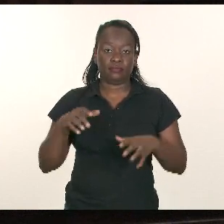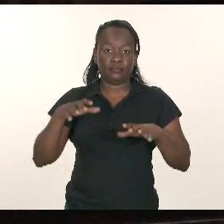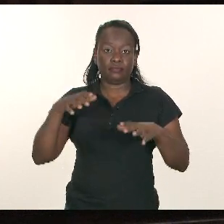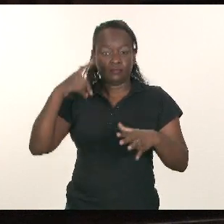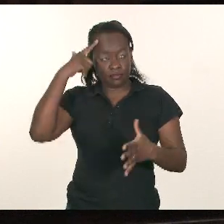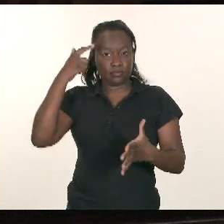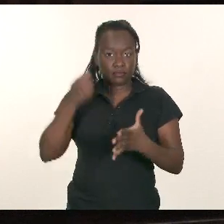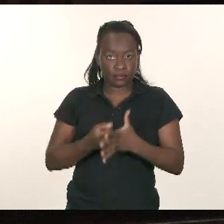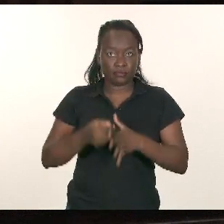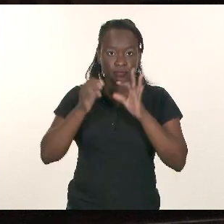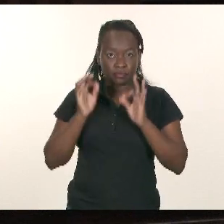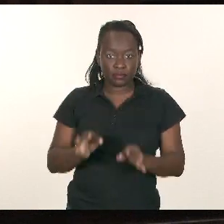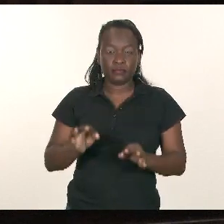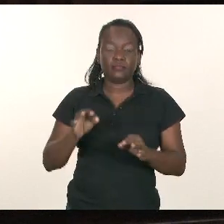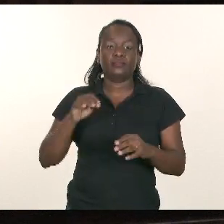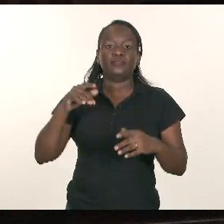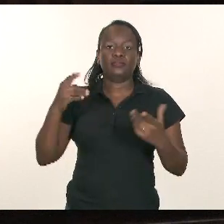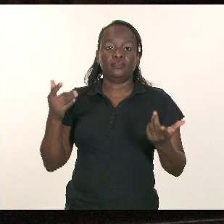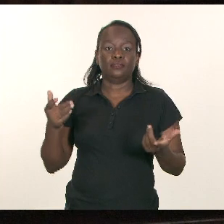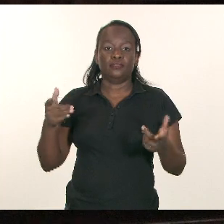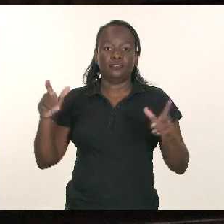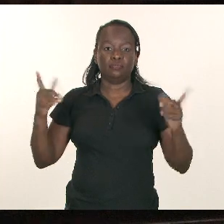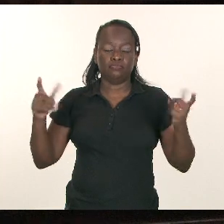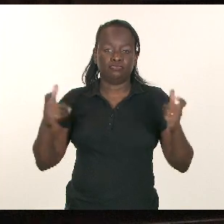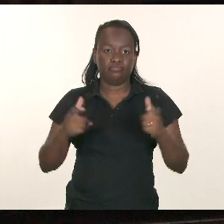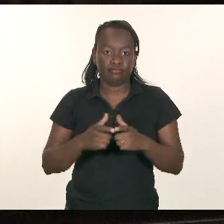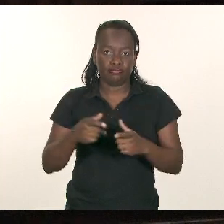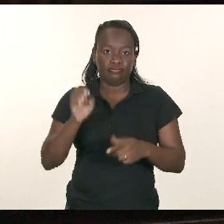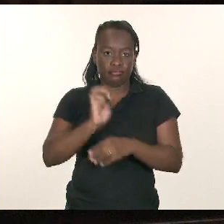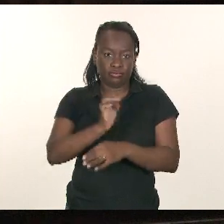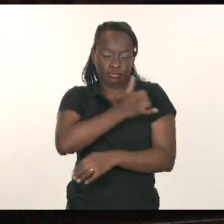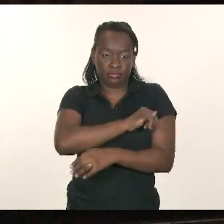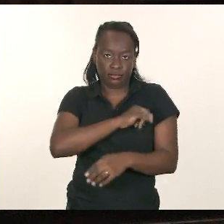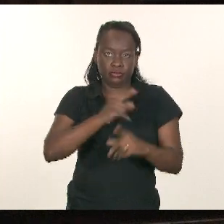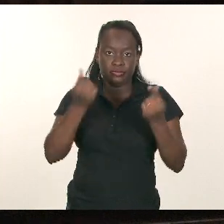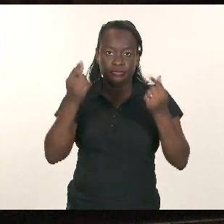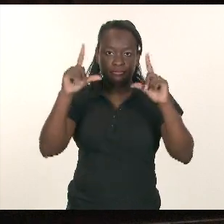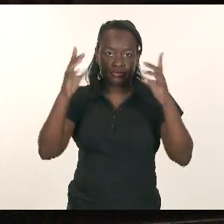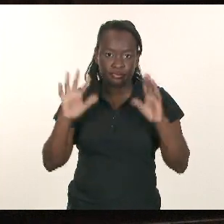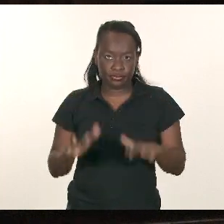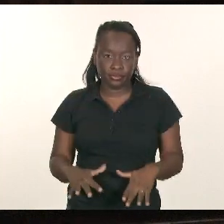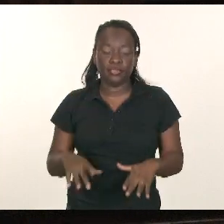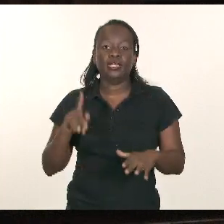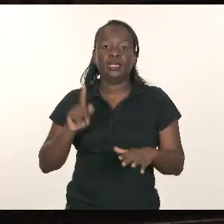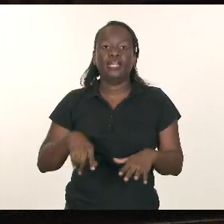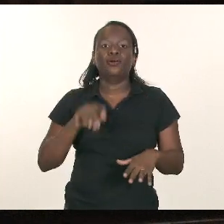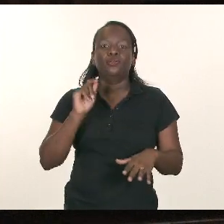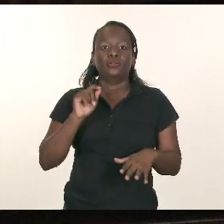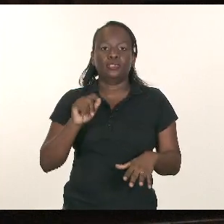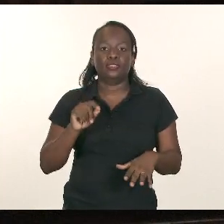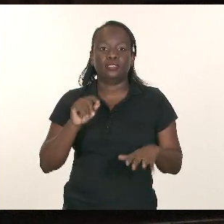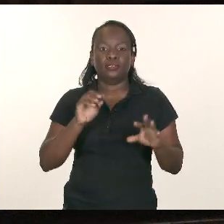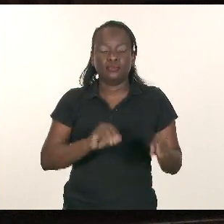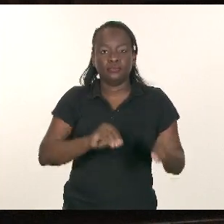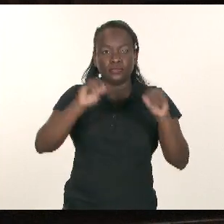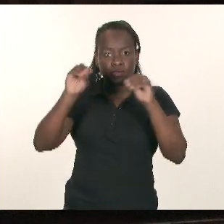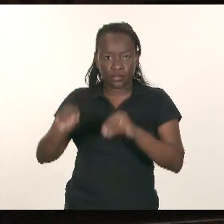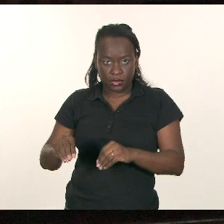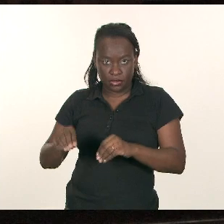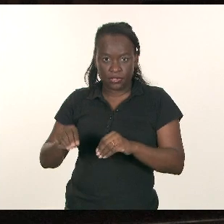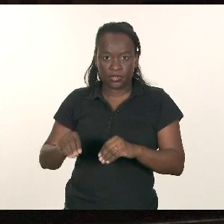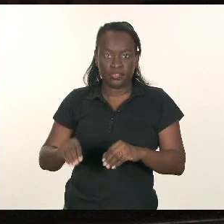decisivo para o esvaziamento econômico do nosso Estado, que foi a transferência da